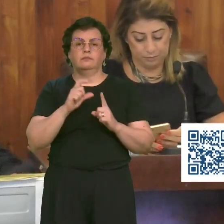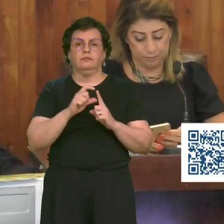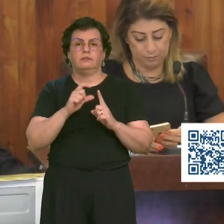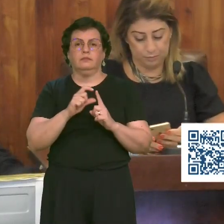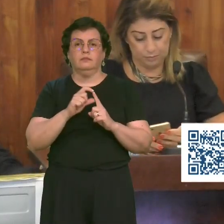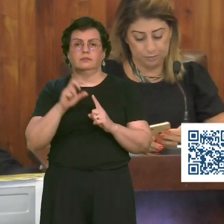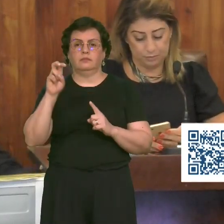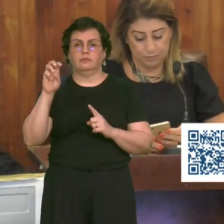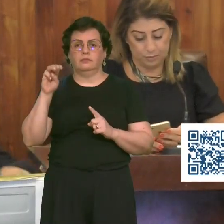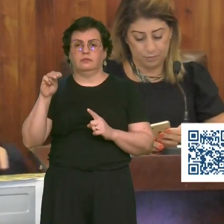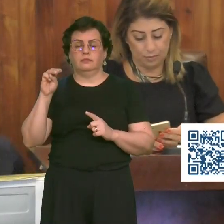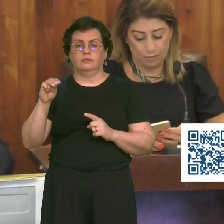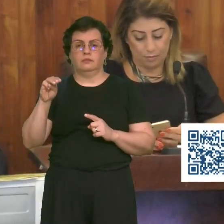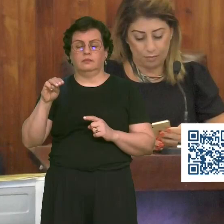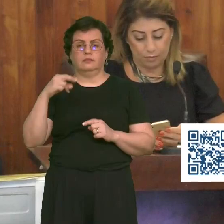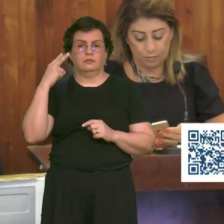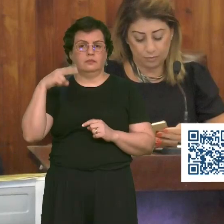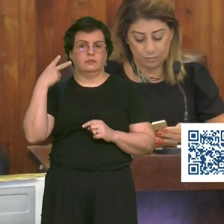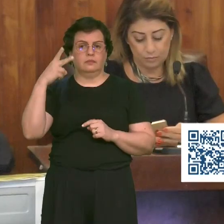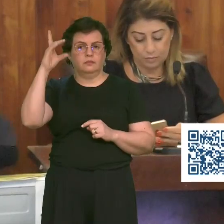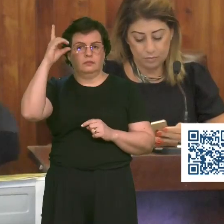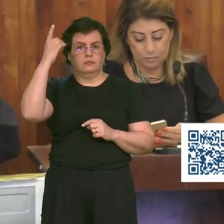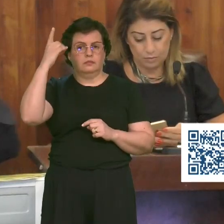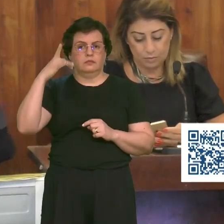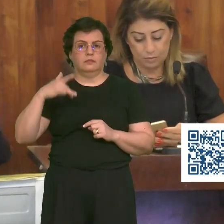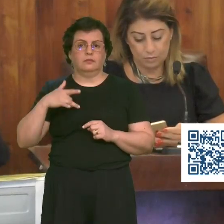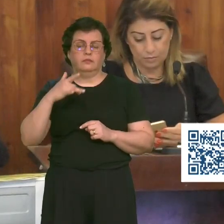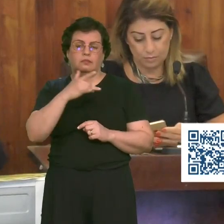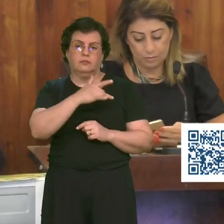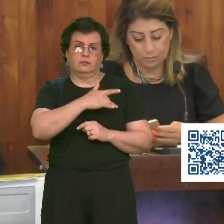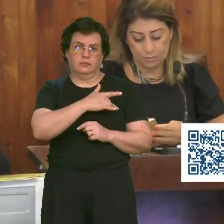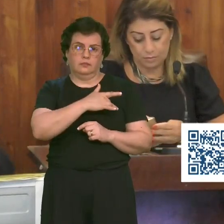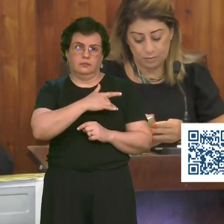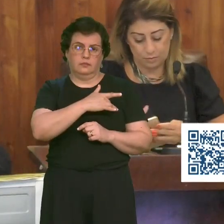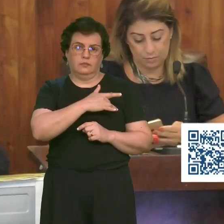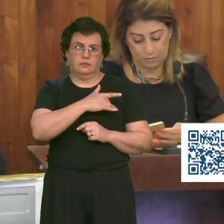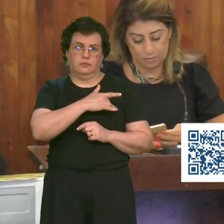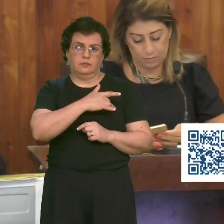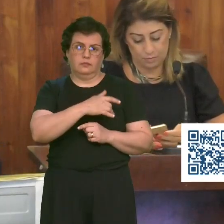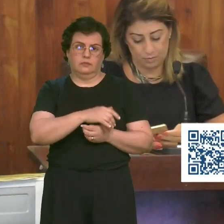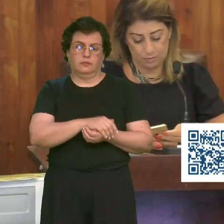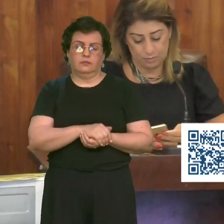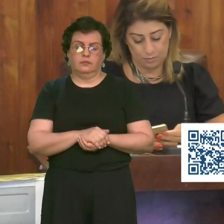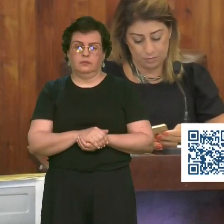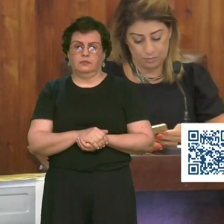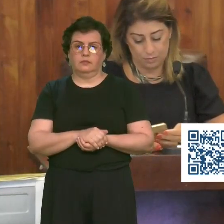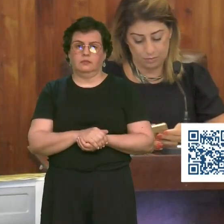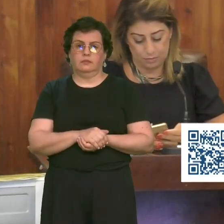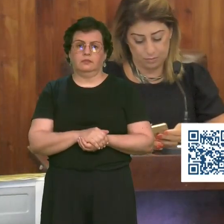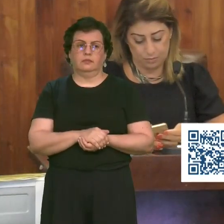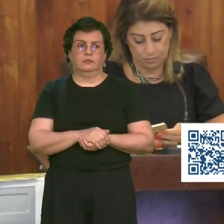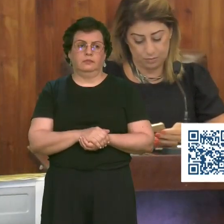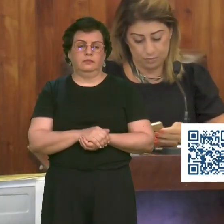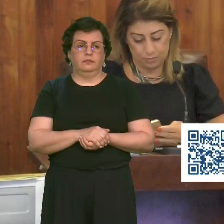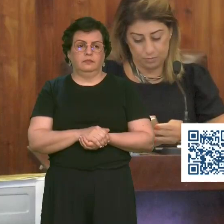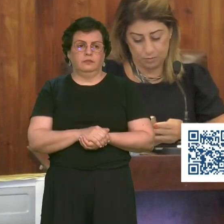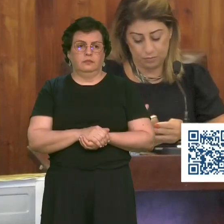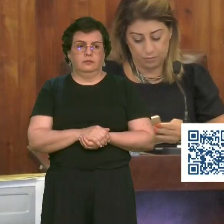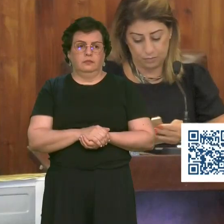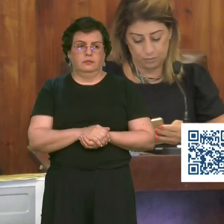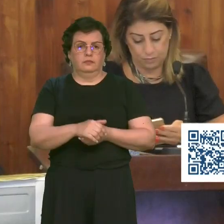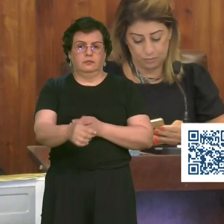autor do requerimento vereador do amigo da saúde que dispõe na forma regimental de 5 minutos para falar em defesa do seu